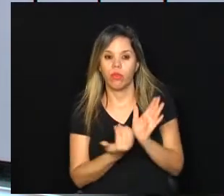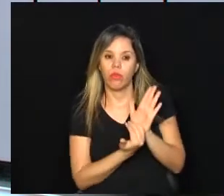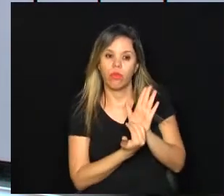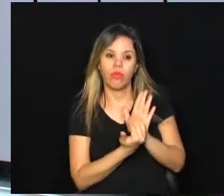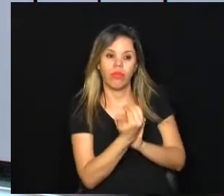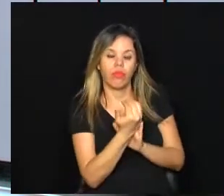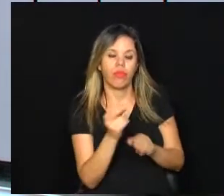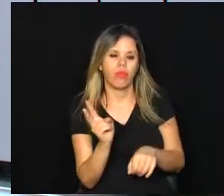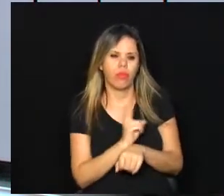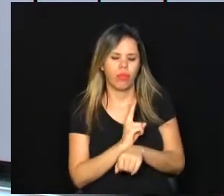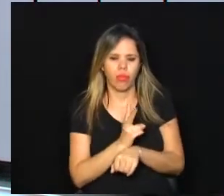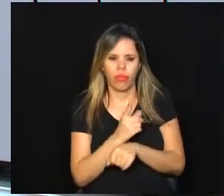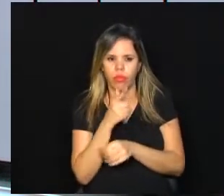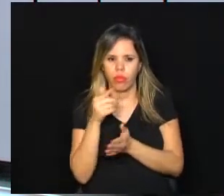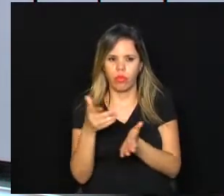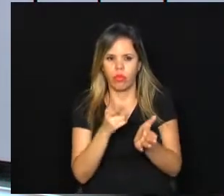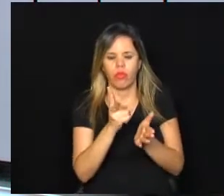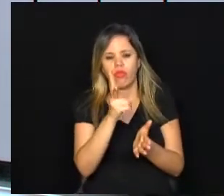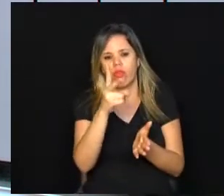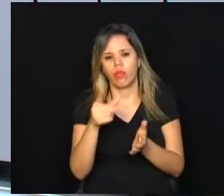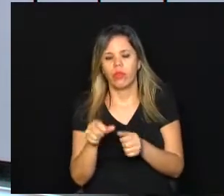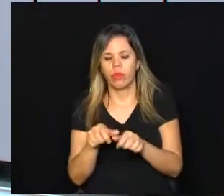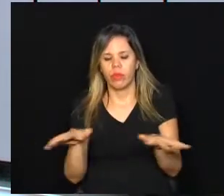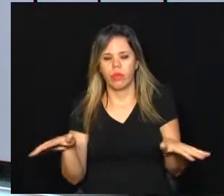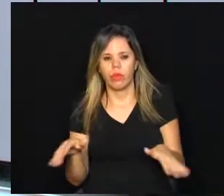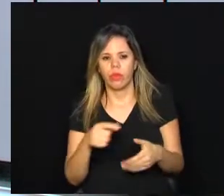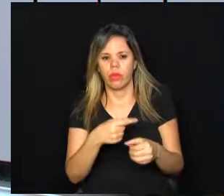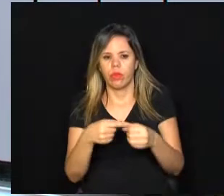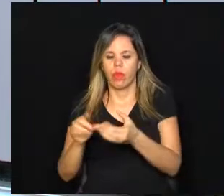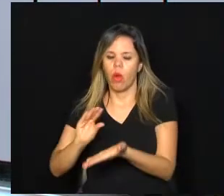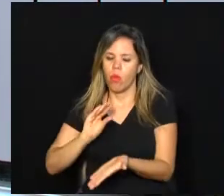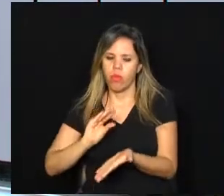e da região, investindo, que está nesse plano